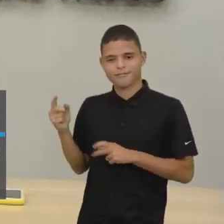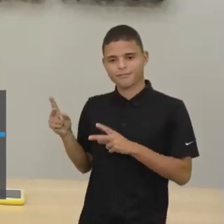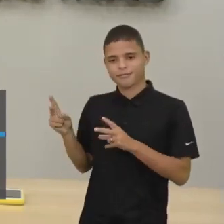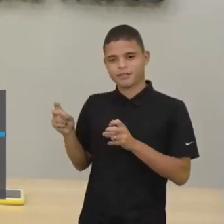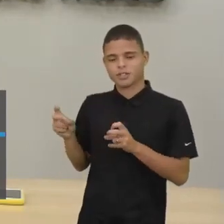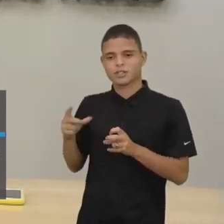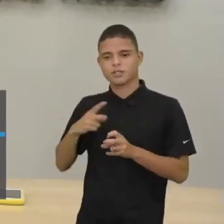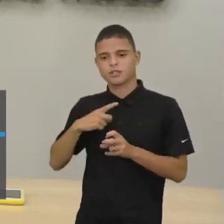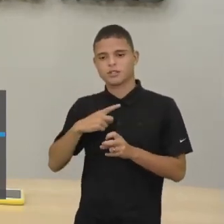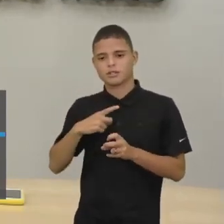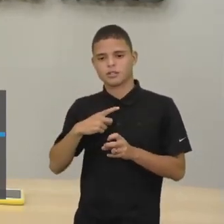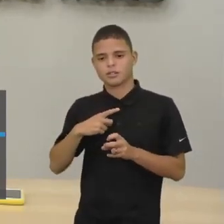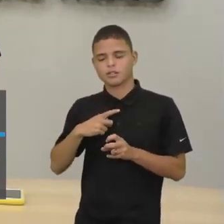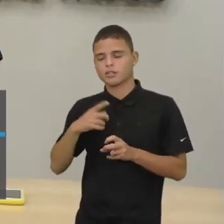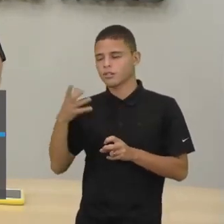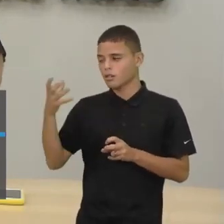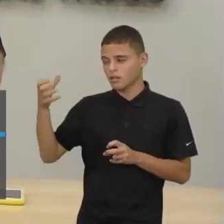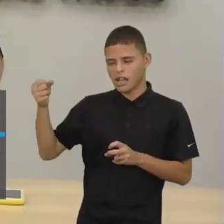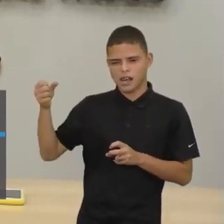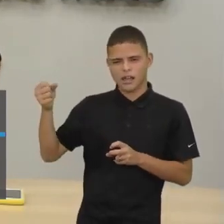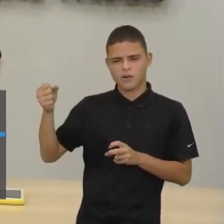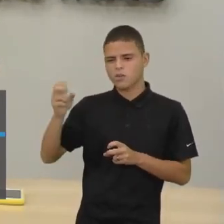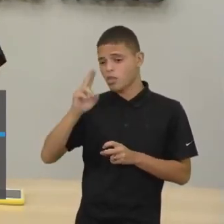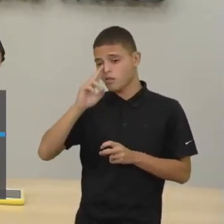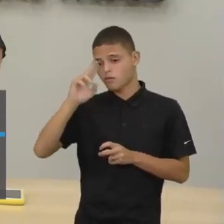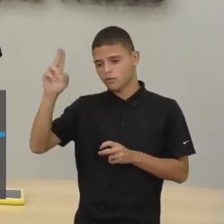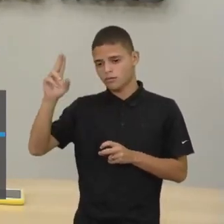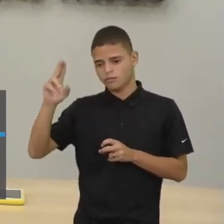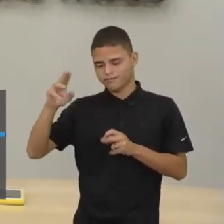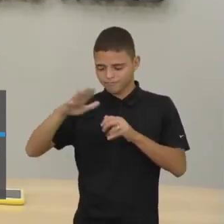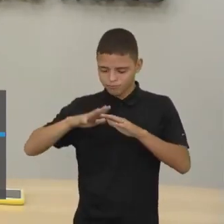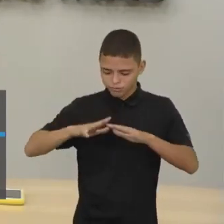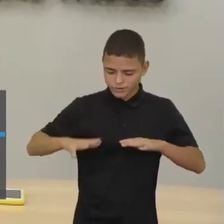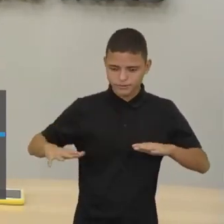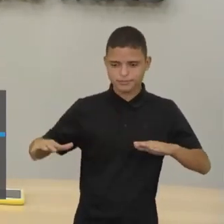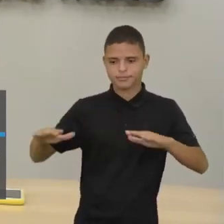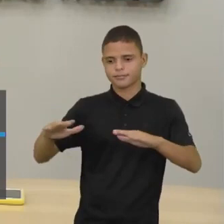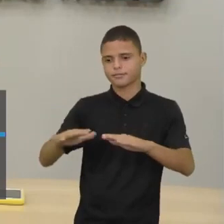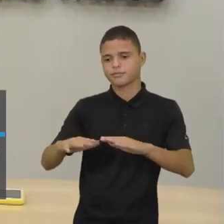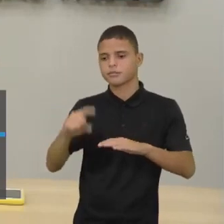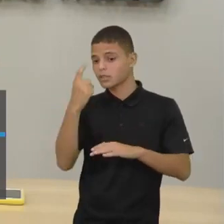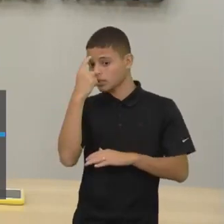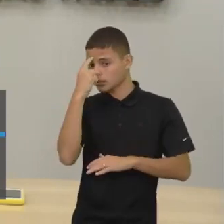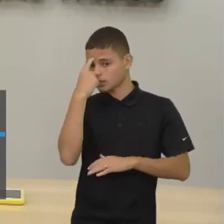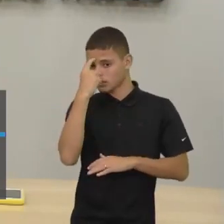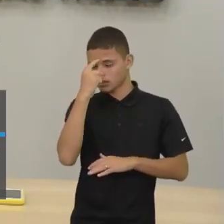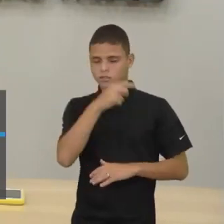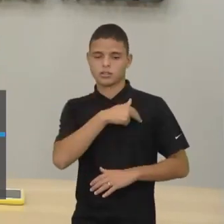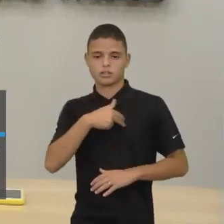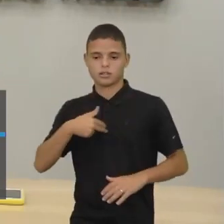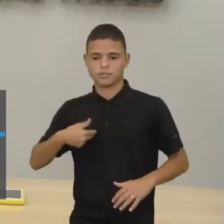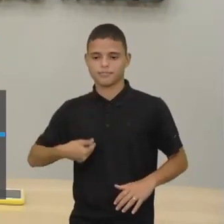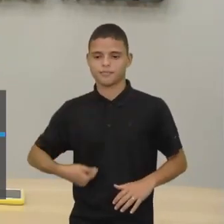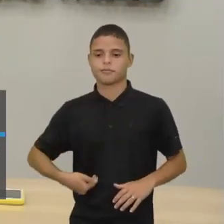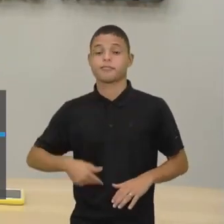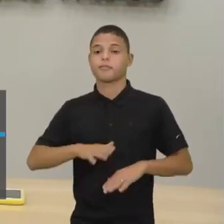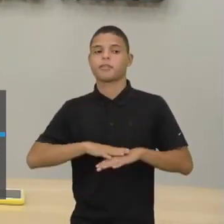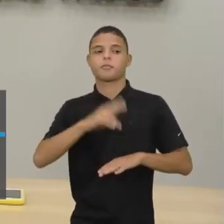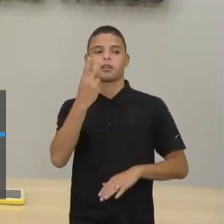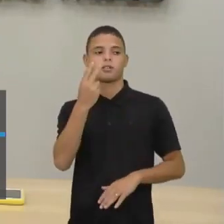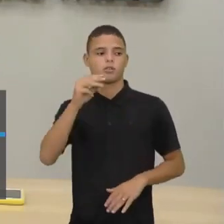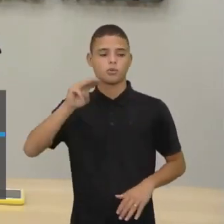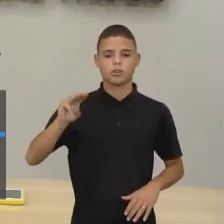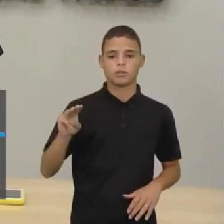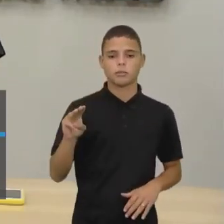vejo um clarão, principalmente aí entre a China e a Índia, né? Porque são mais de 2 bilhões